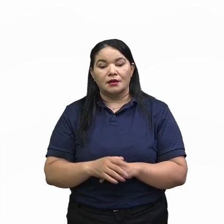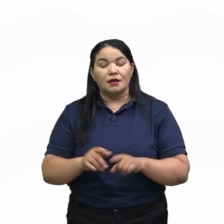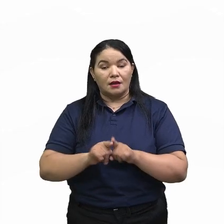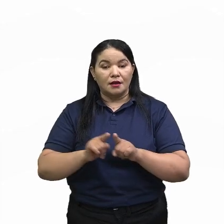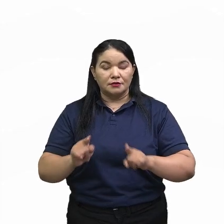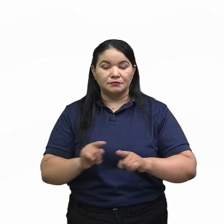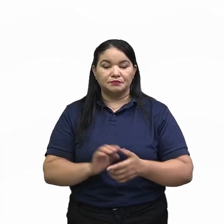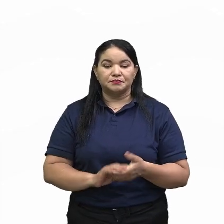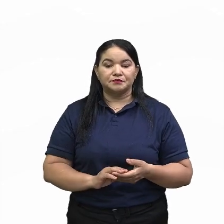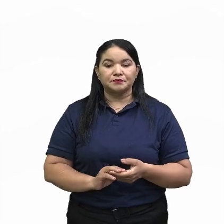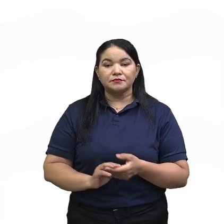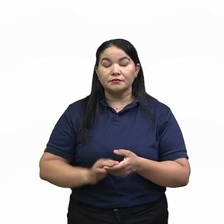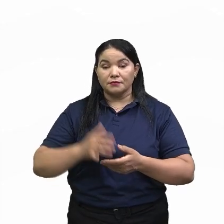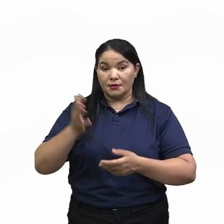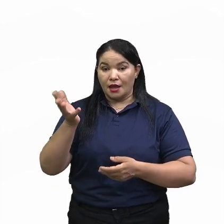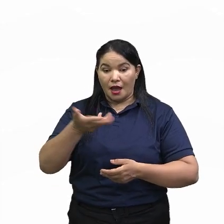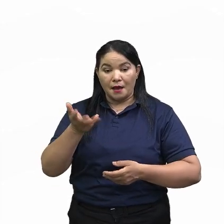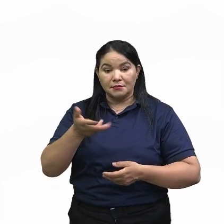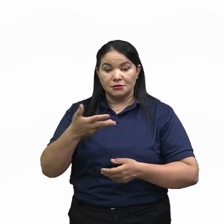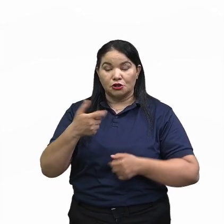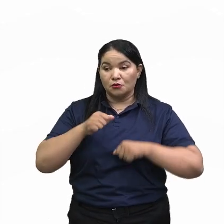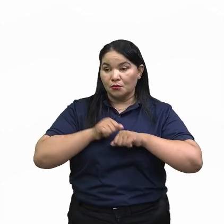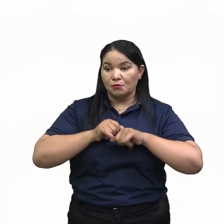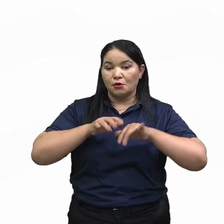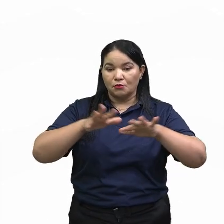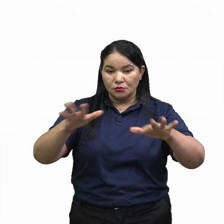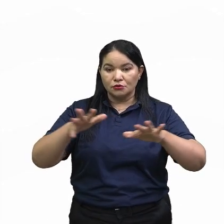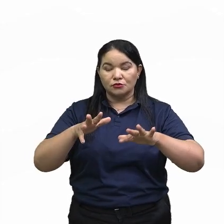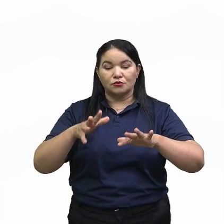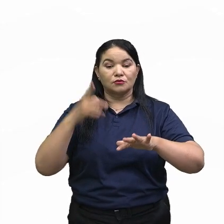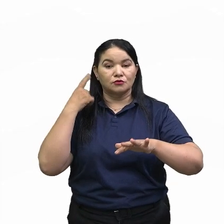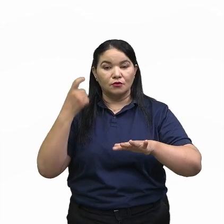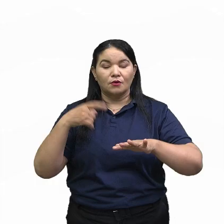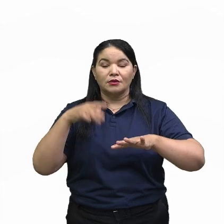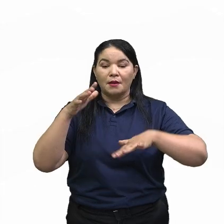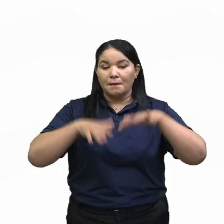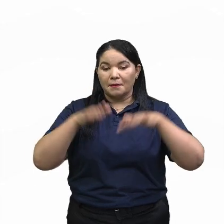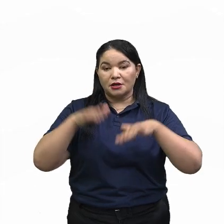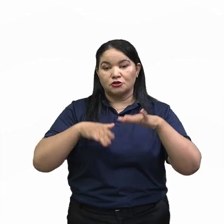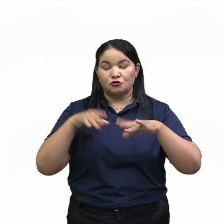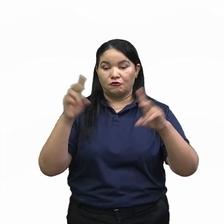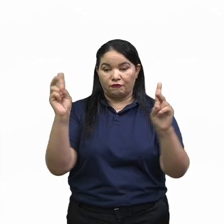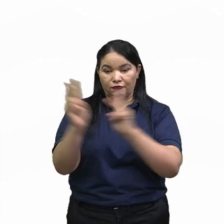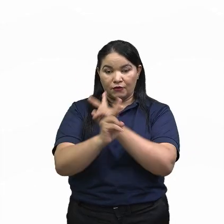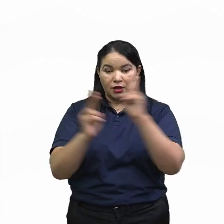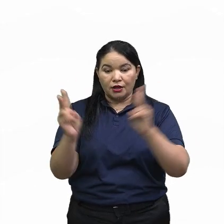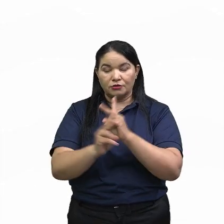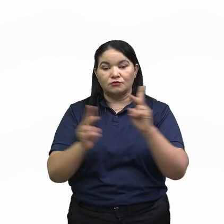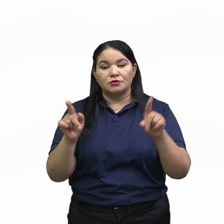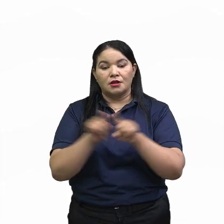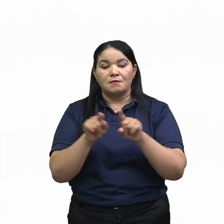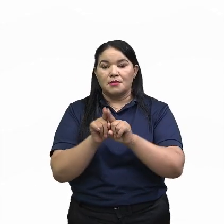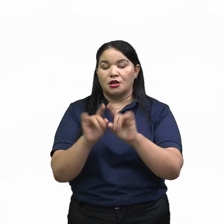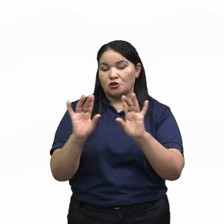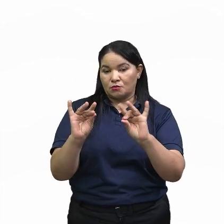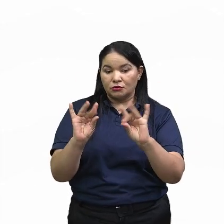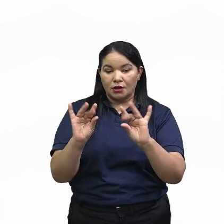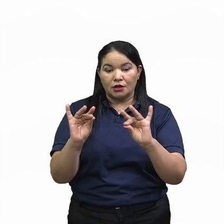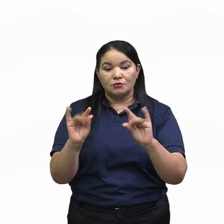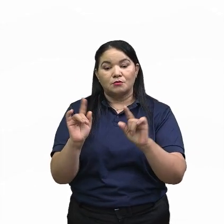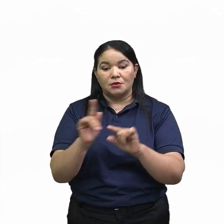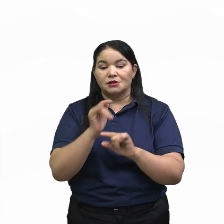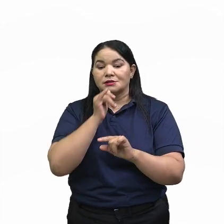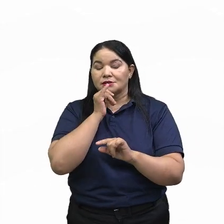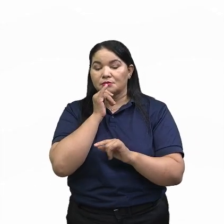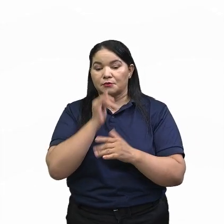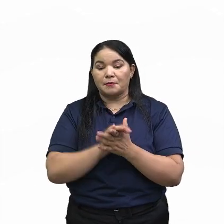Então, a rapidez de propagação do som depende das condições do vento, da temperatura e da umidade. E aí na tabela a gente tem, por exemplo,